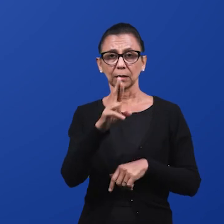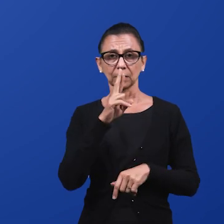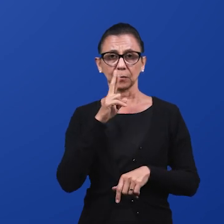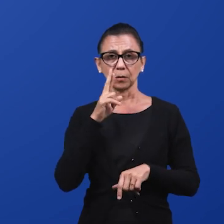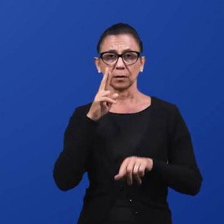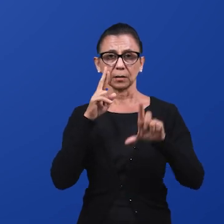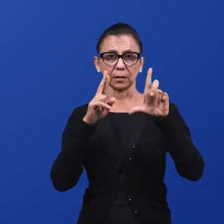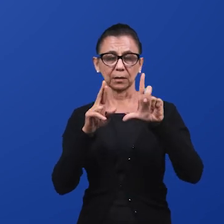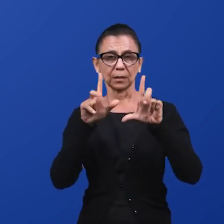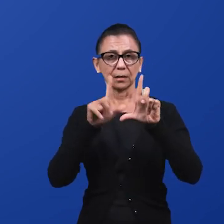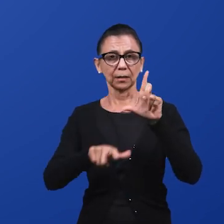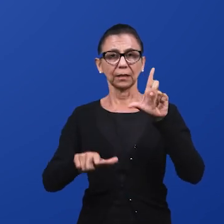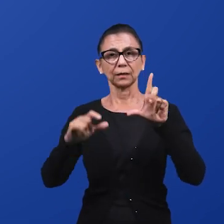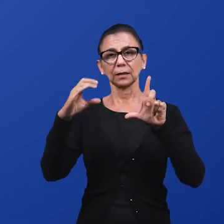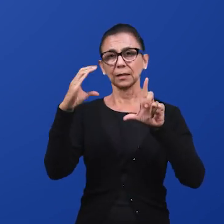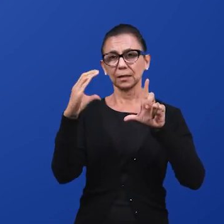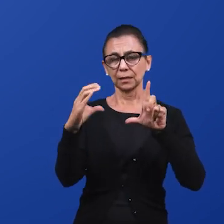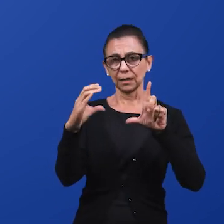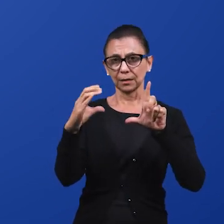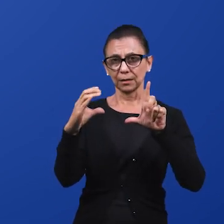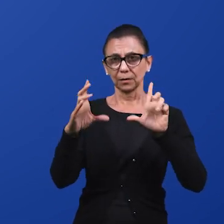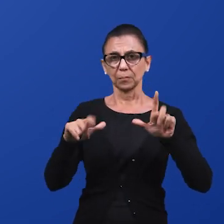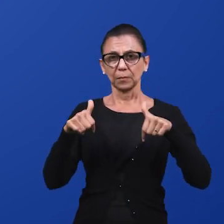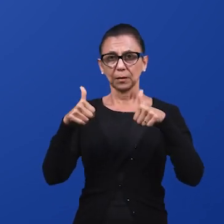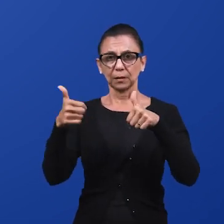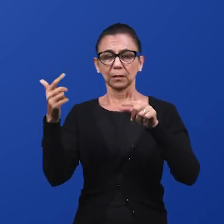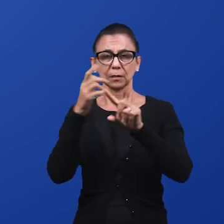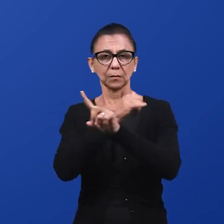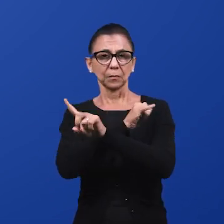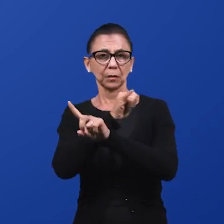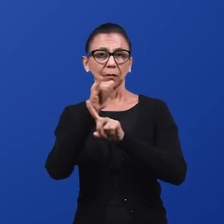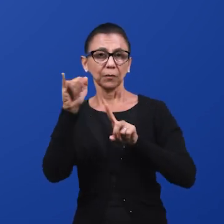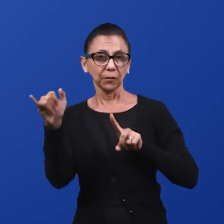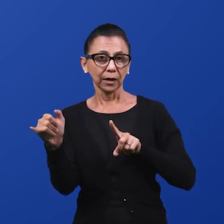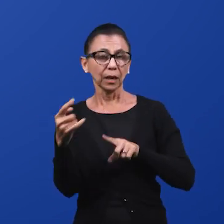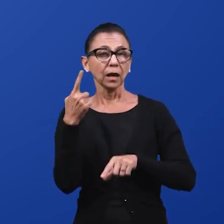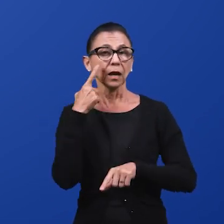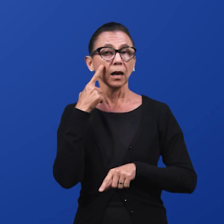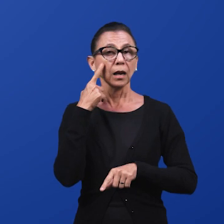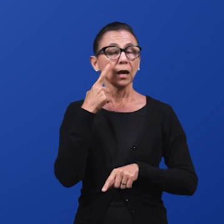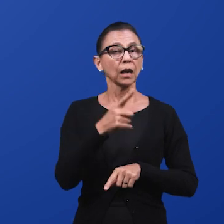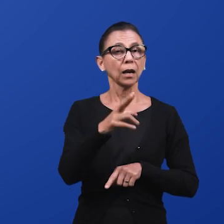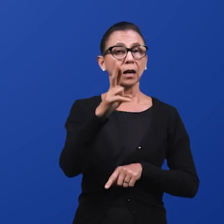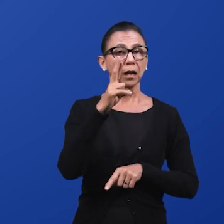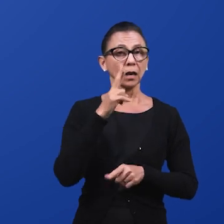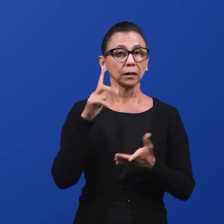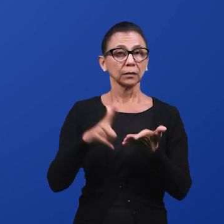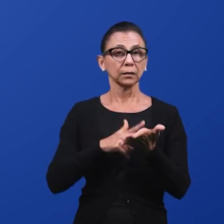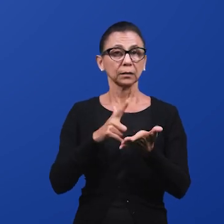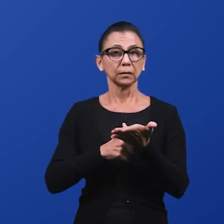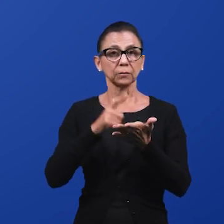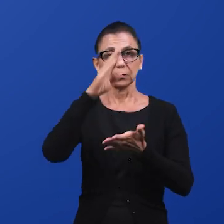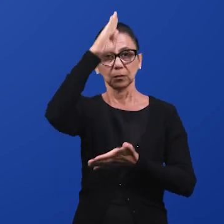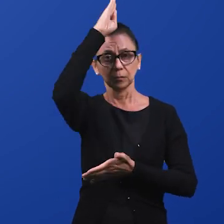C. Por uma manifestação profética. Podemos encontrar essa resposta em Romanos